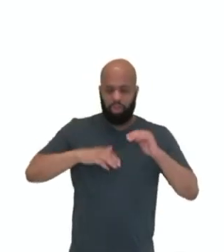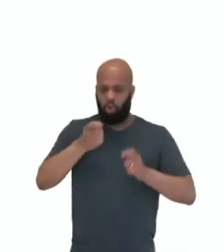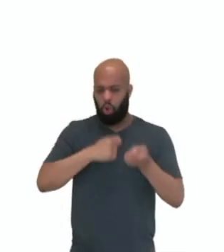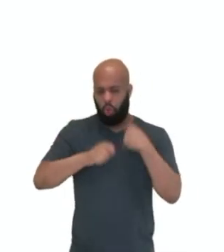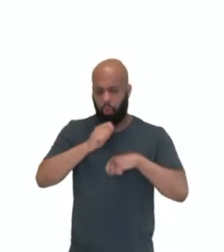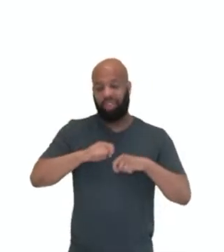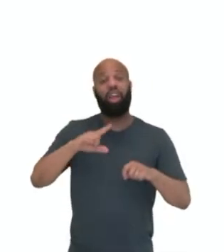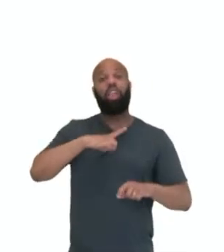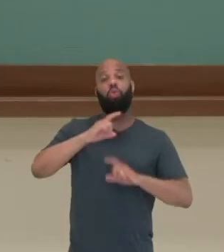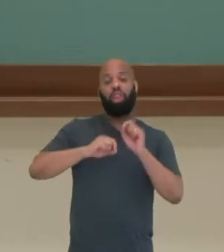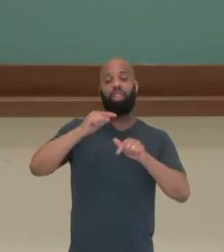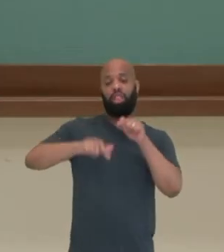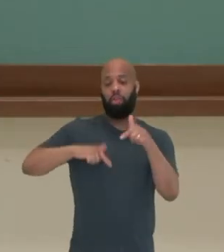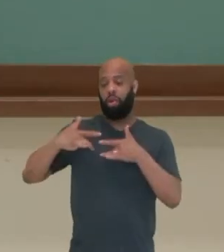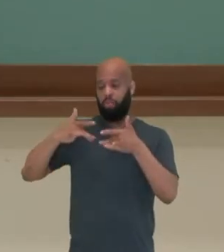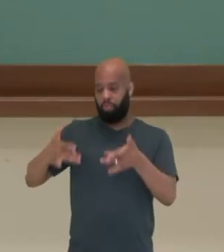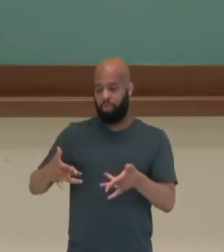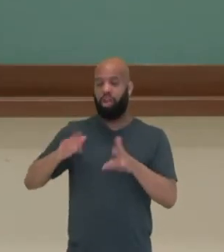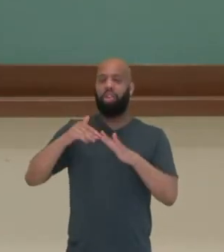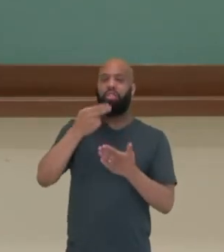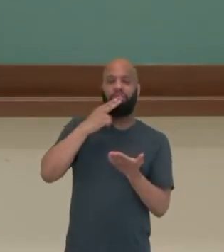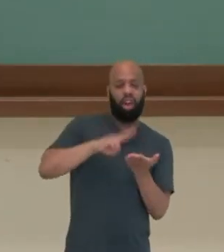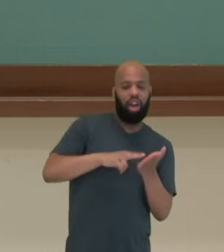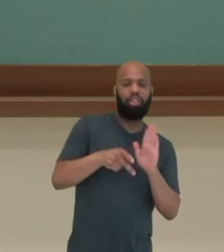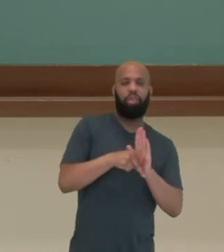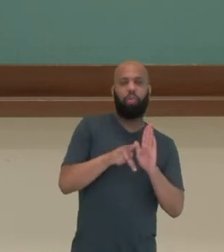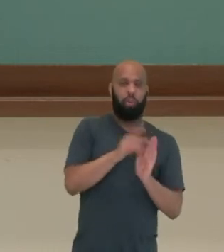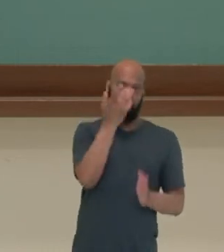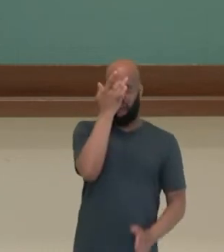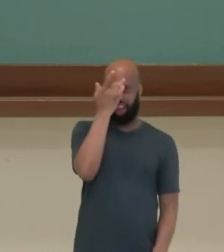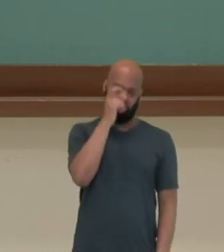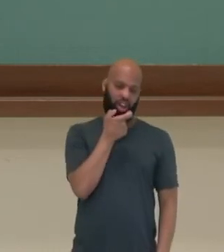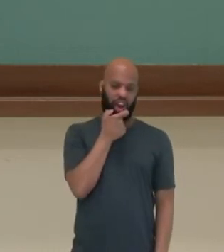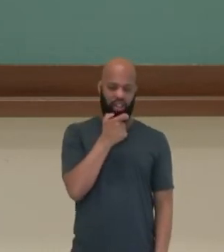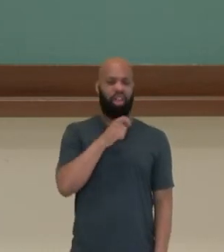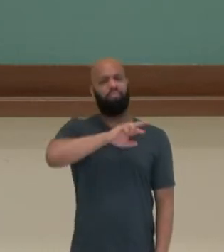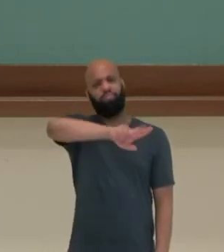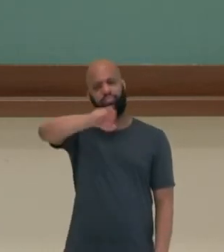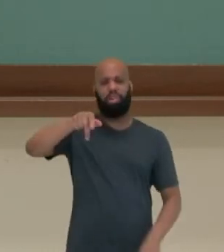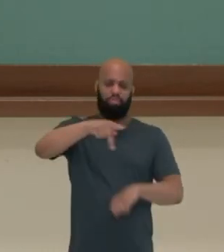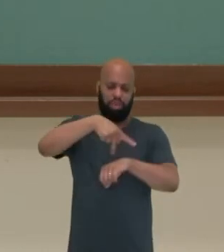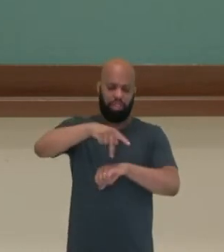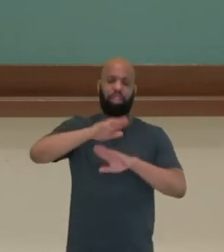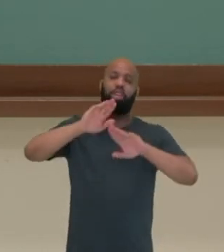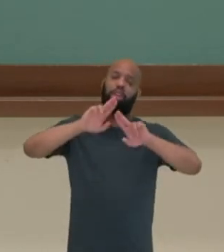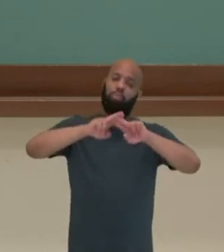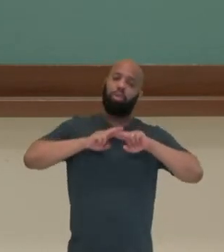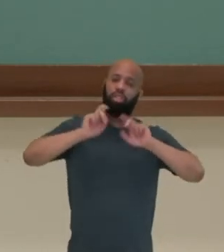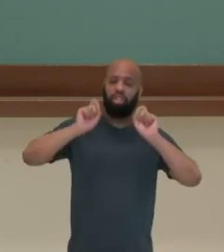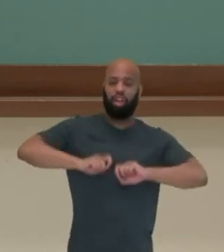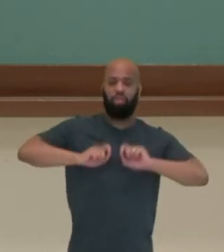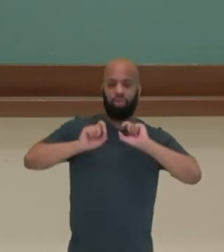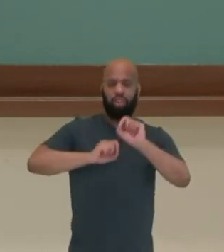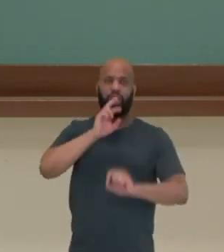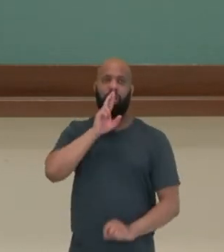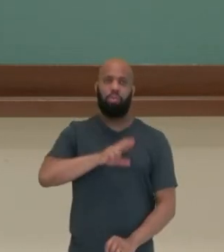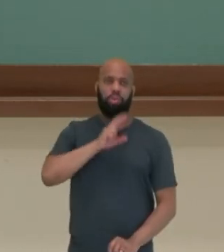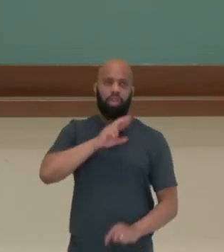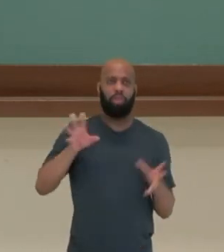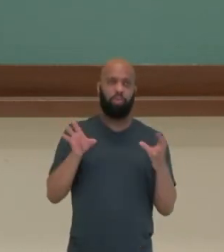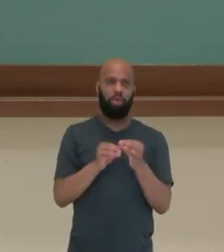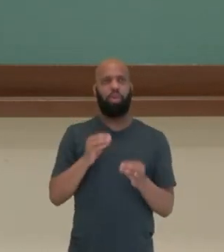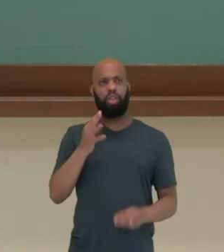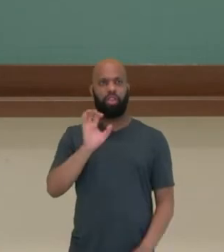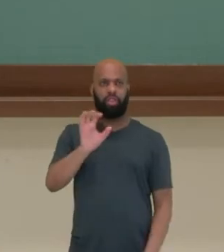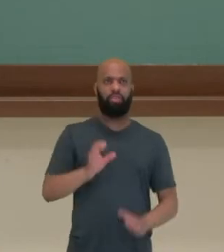Então mostra cartas que vêm da Índia, cartas que vêm da Inglaterra. Com isso eu poderia sintetizar a resposta mais ou menos